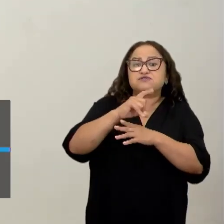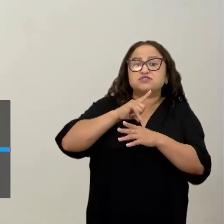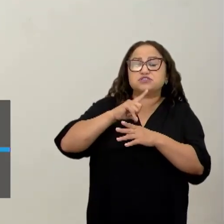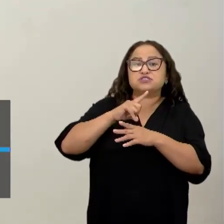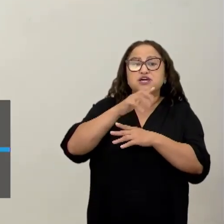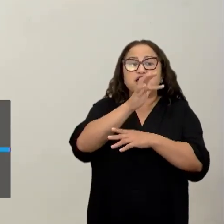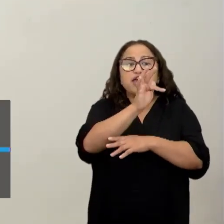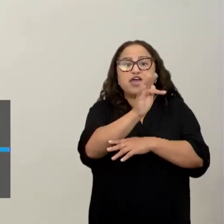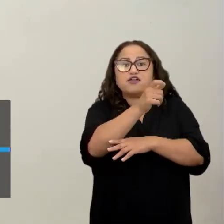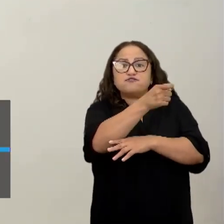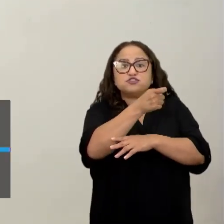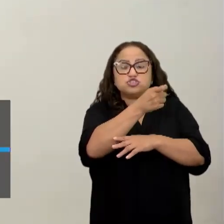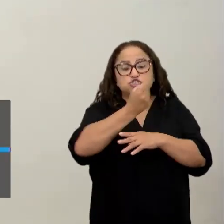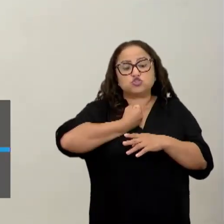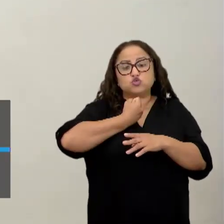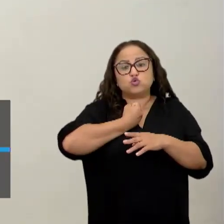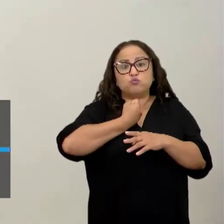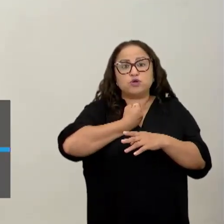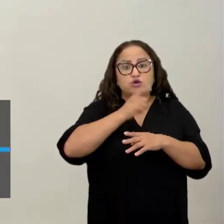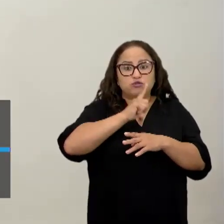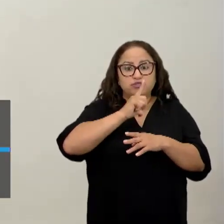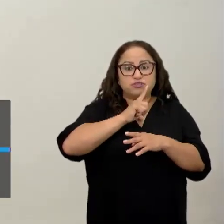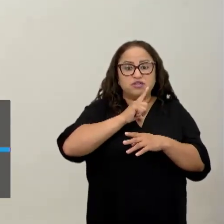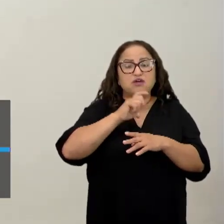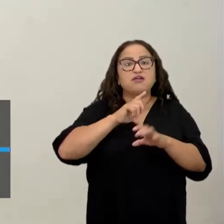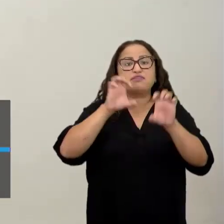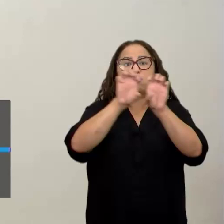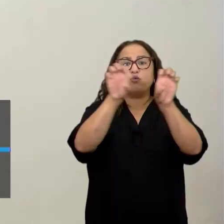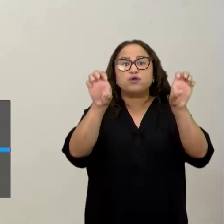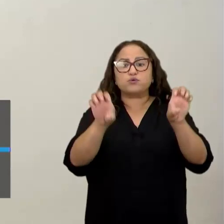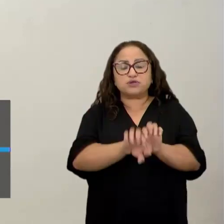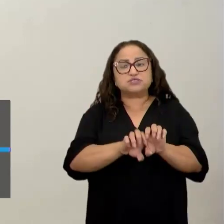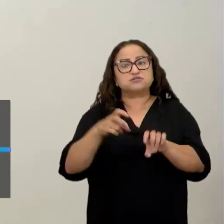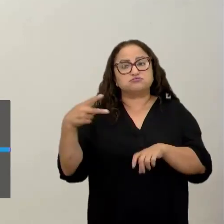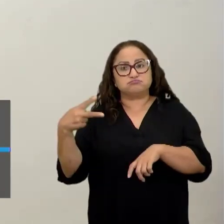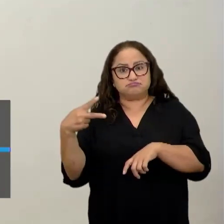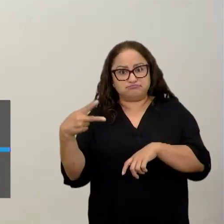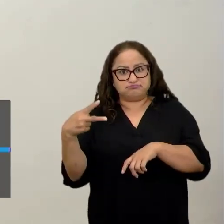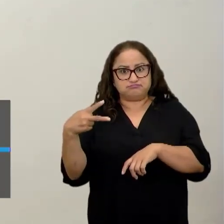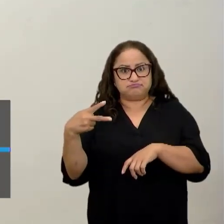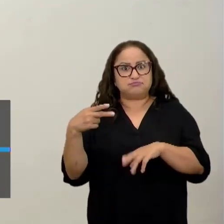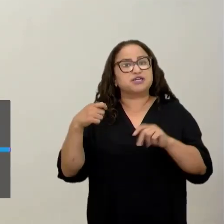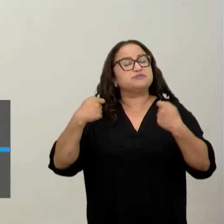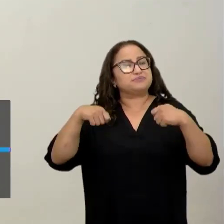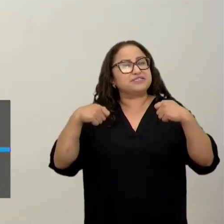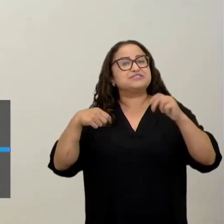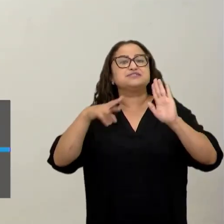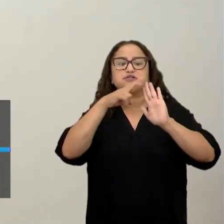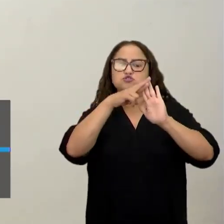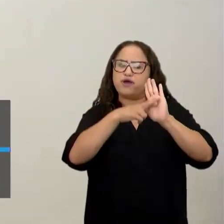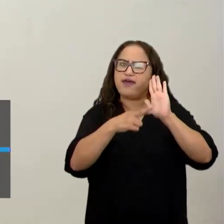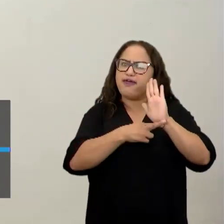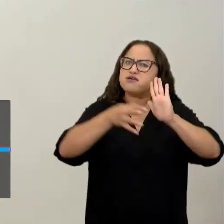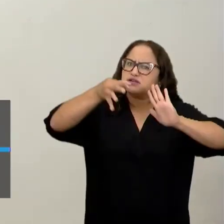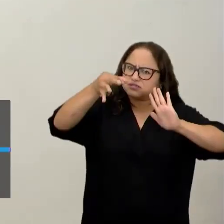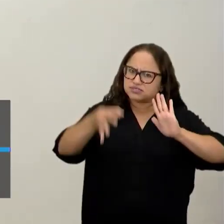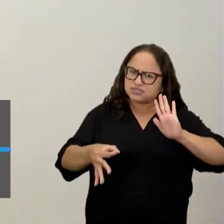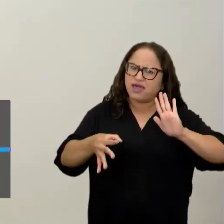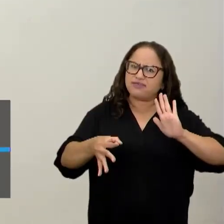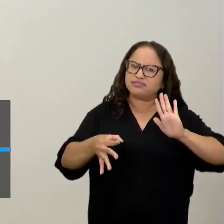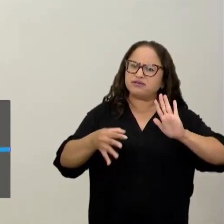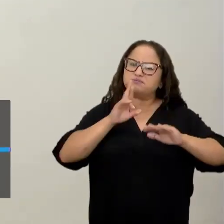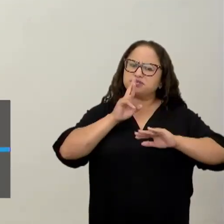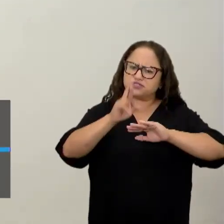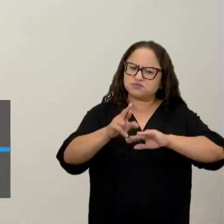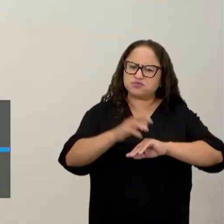o f de x e põe o número lá ela vira uma equação de segundo grau e aí a gente precisa de uma técnica para resolver